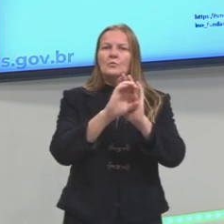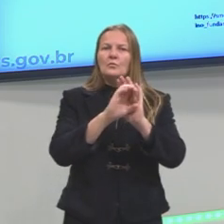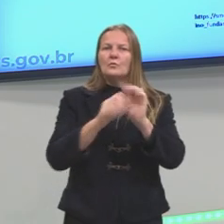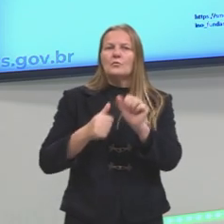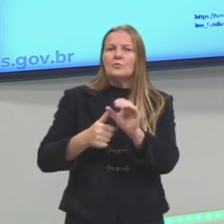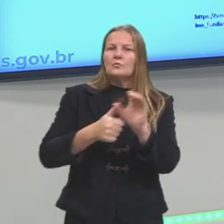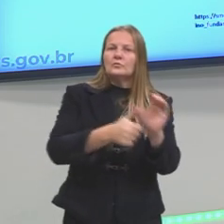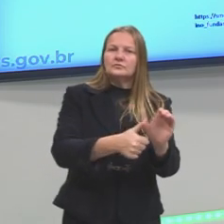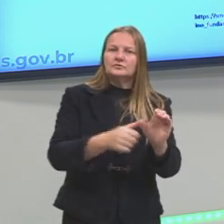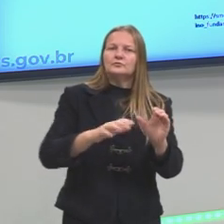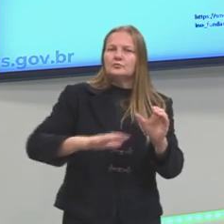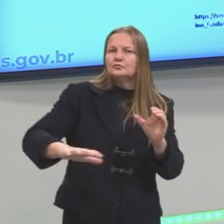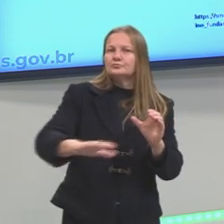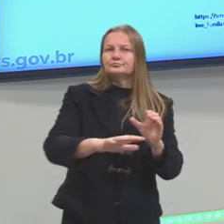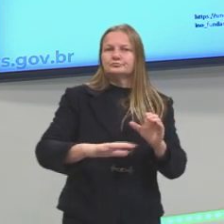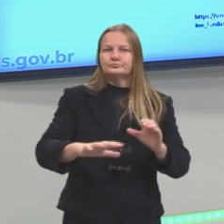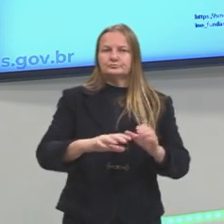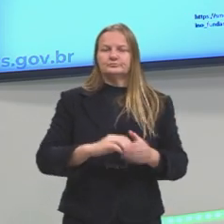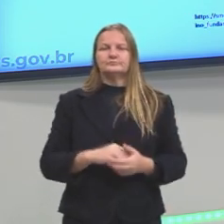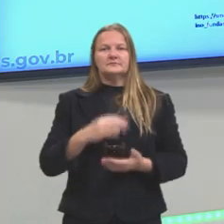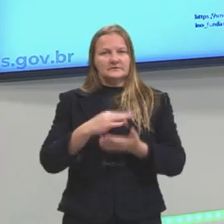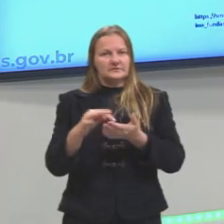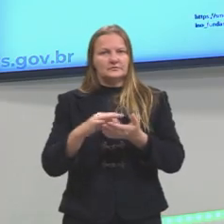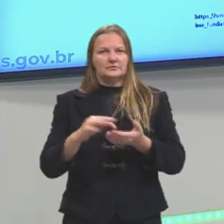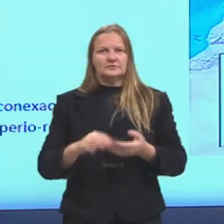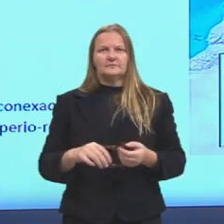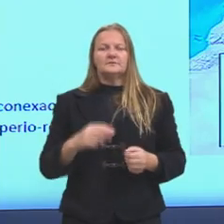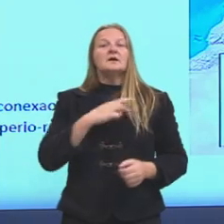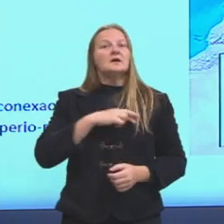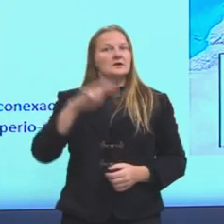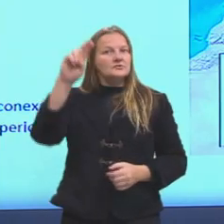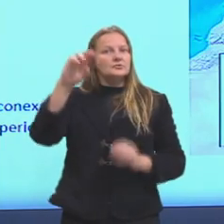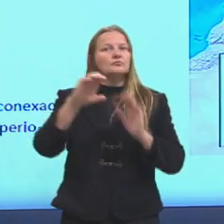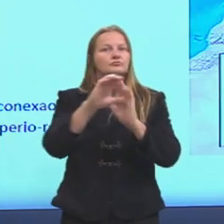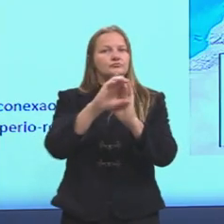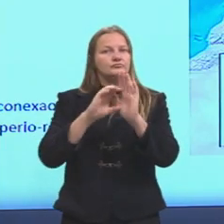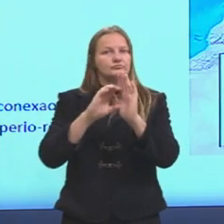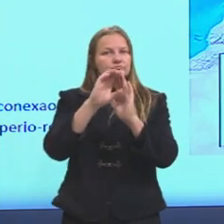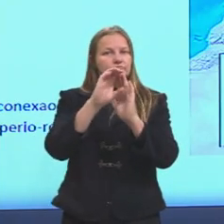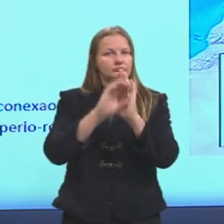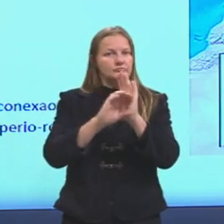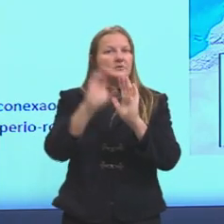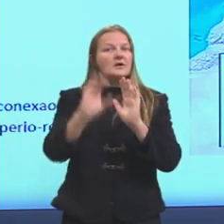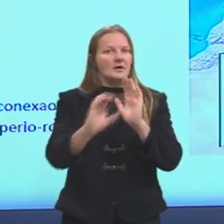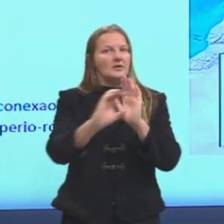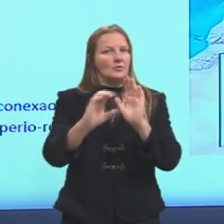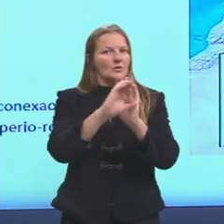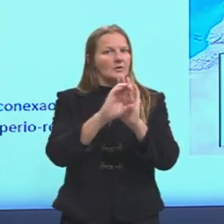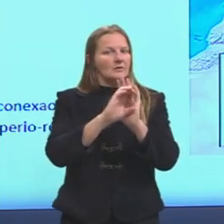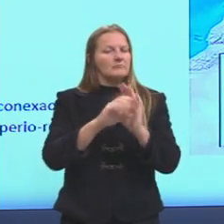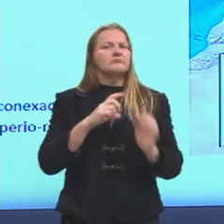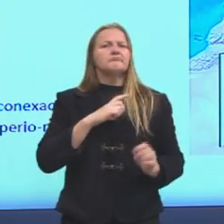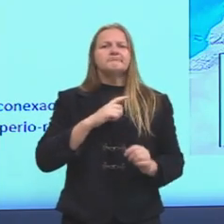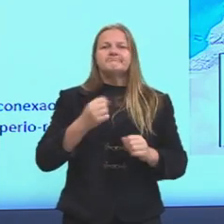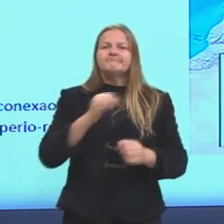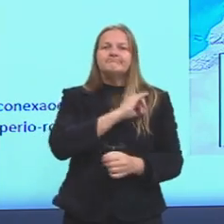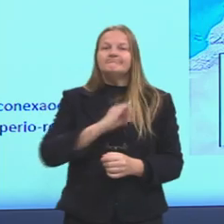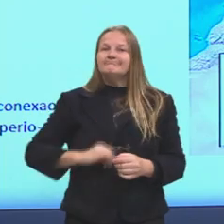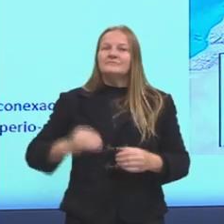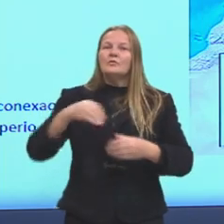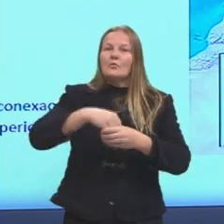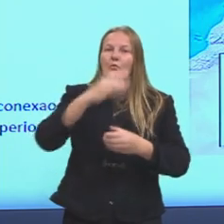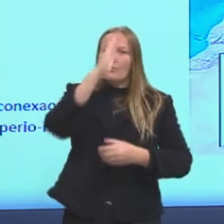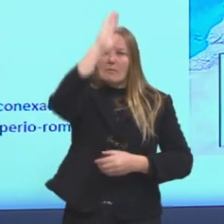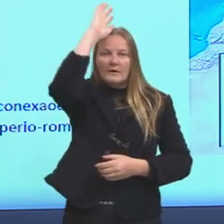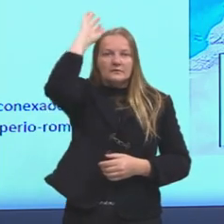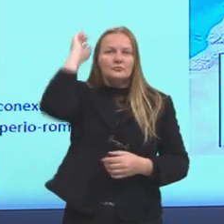eo cristianismo implantar a sua teoria EA religião católica então o cristianismo está dentro no Império Romano como no